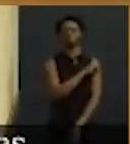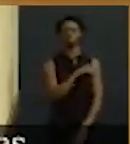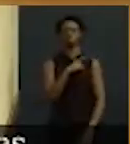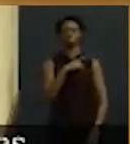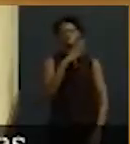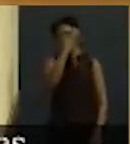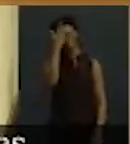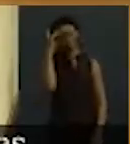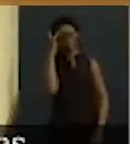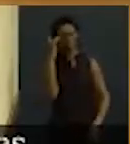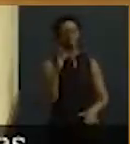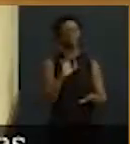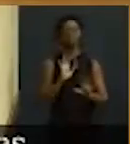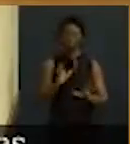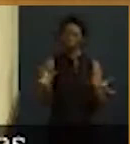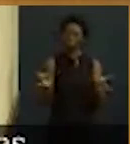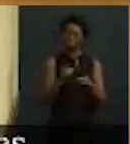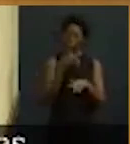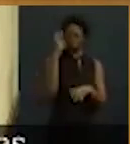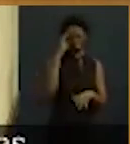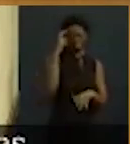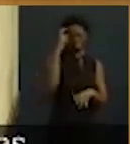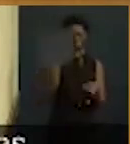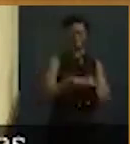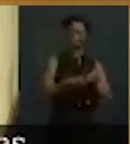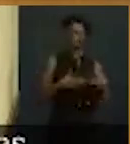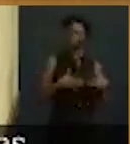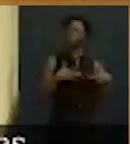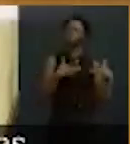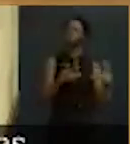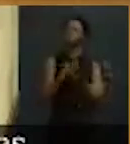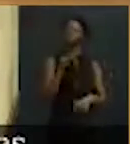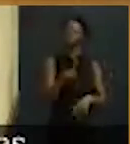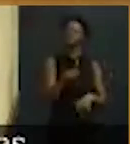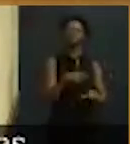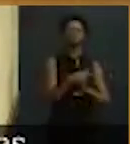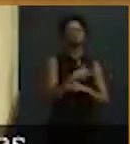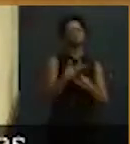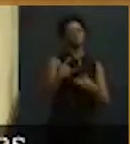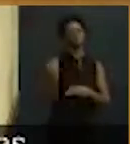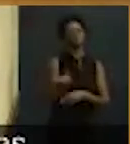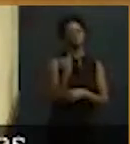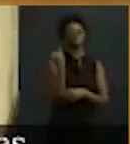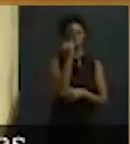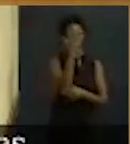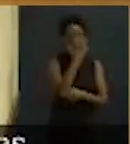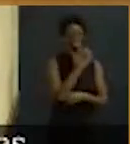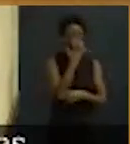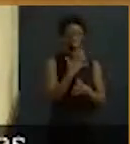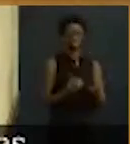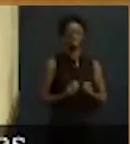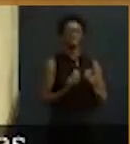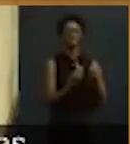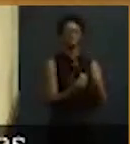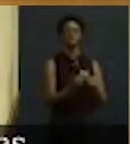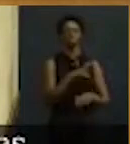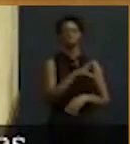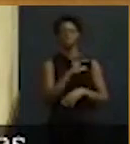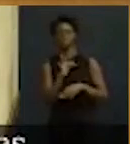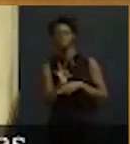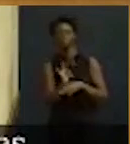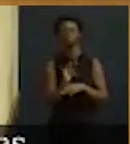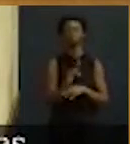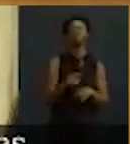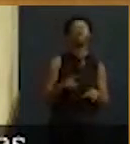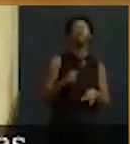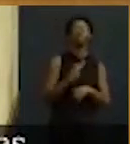com preparo intelectual e dedicação adequados aos graves encargos que lhe foram atribuídos pelas Constituições Federal, Estadual e pelas